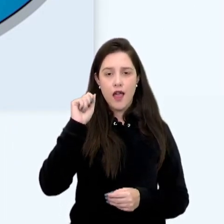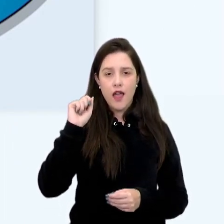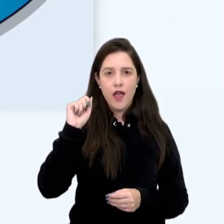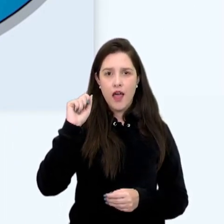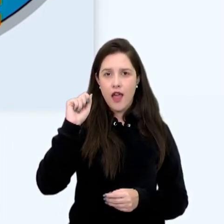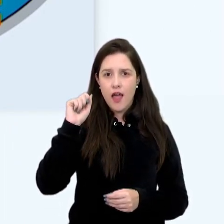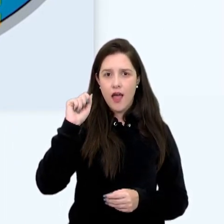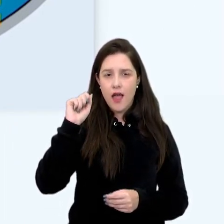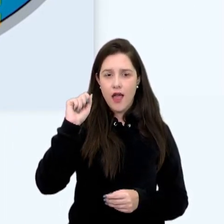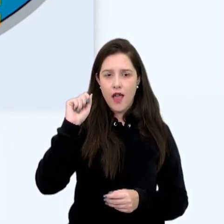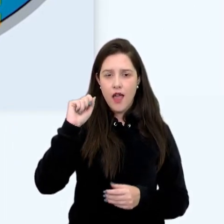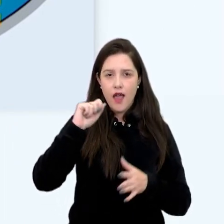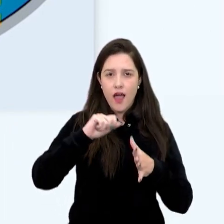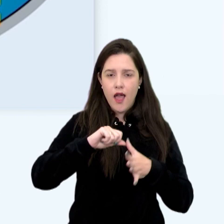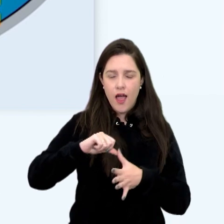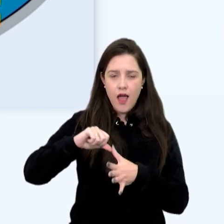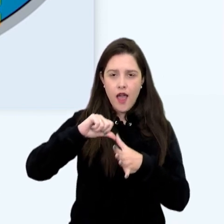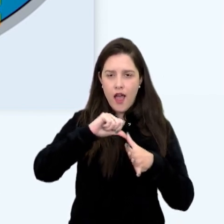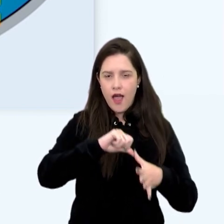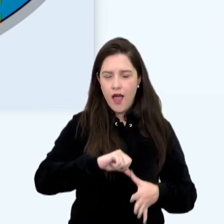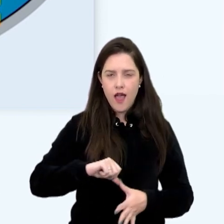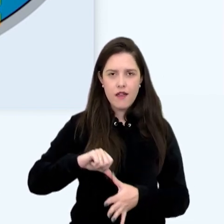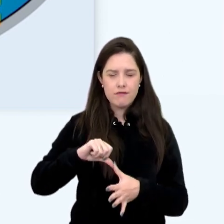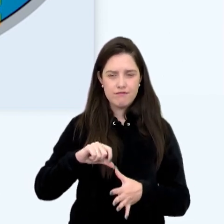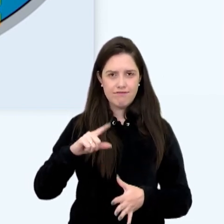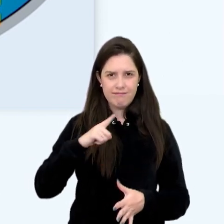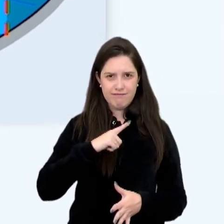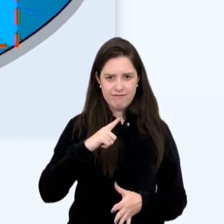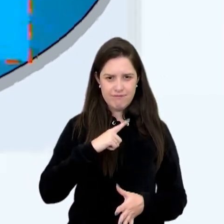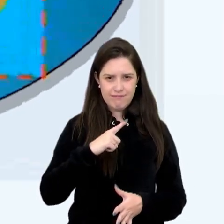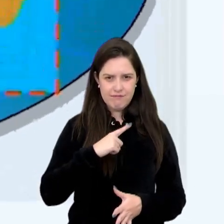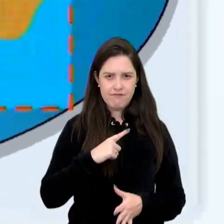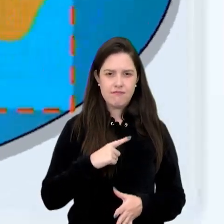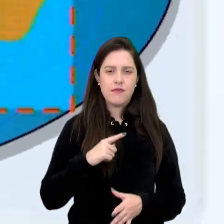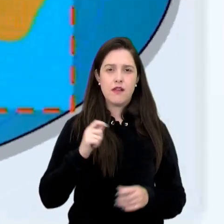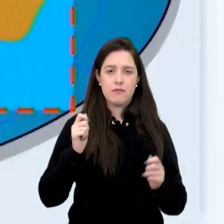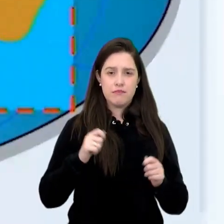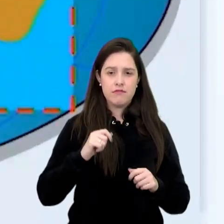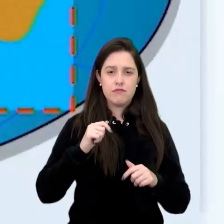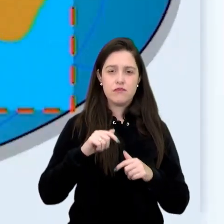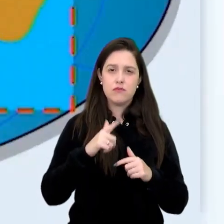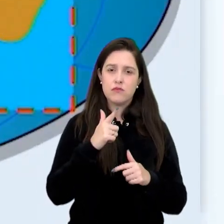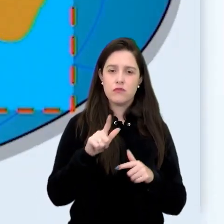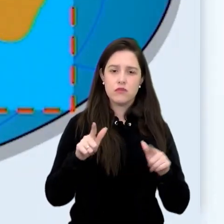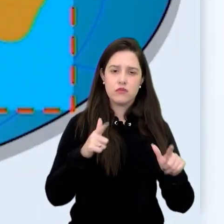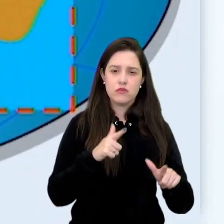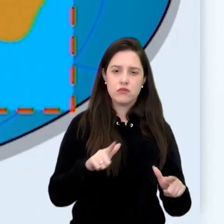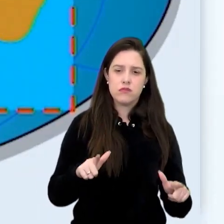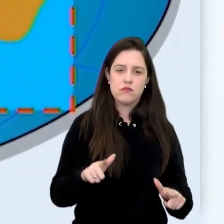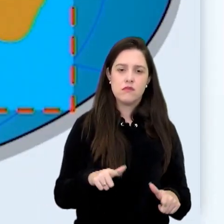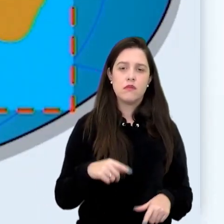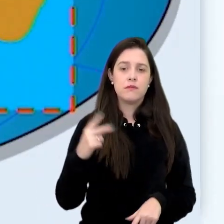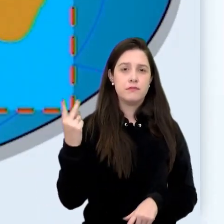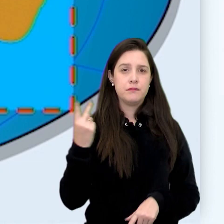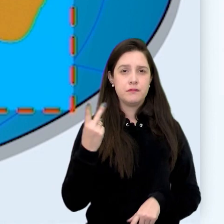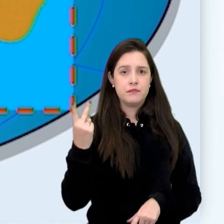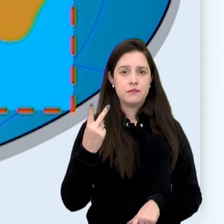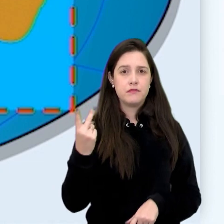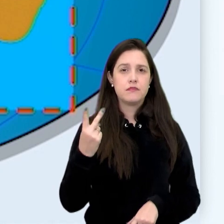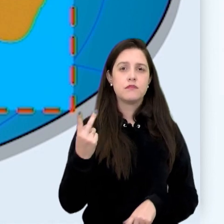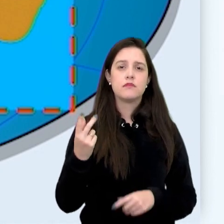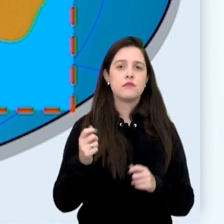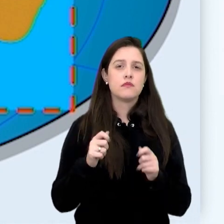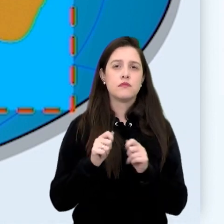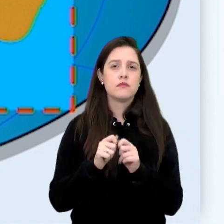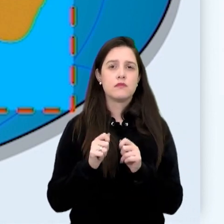América do Sul, aí tá piscando, tá vendo lá? E aí, né, mostrando as duas faixas amarelas, né, que houve um tempo que essas duas se ligavam. Parece